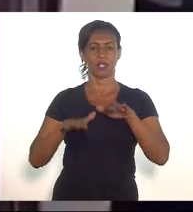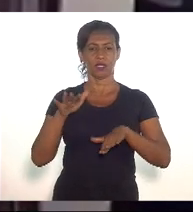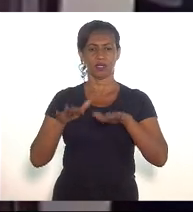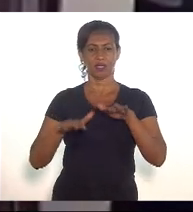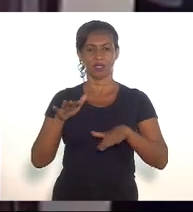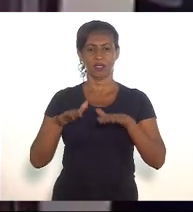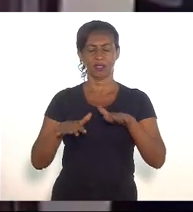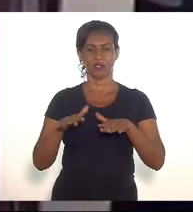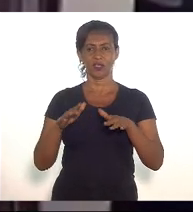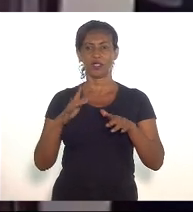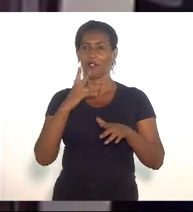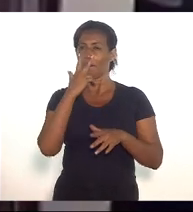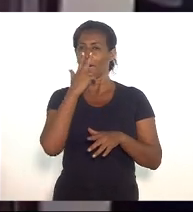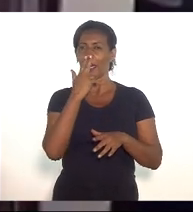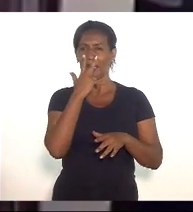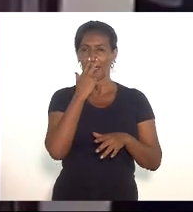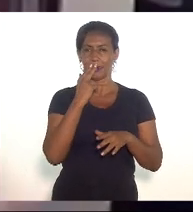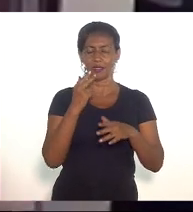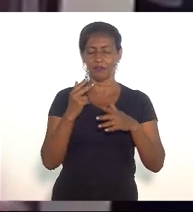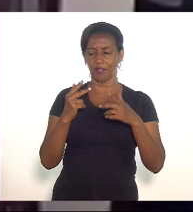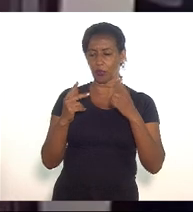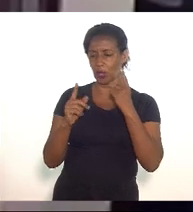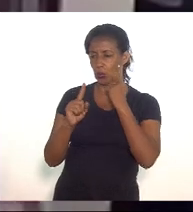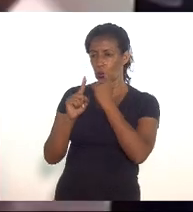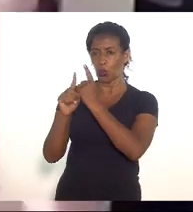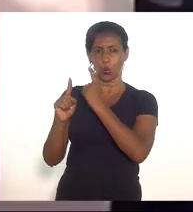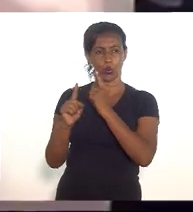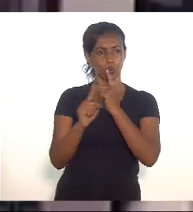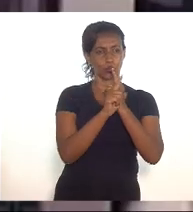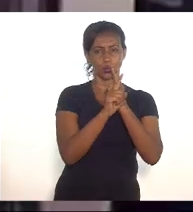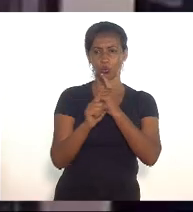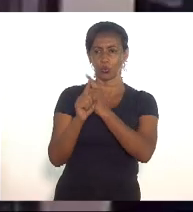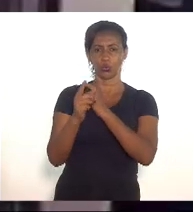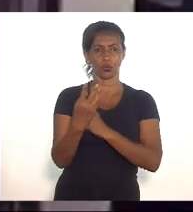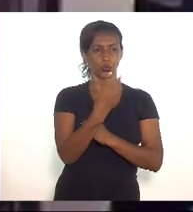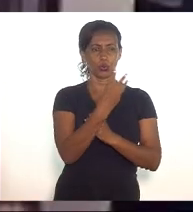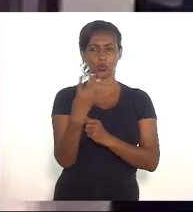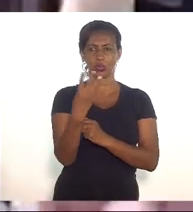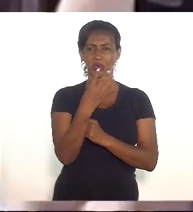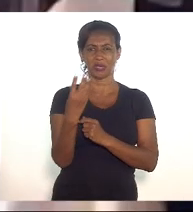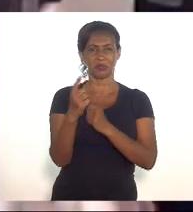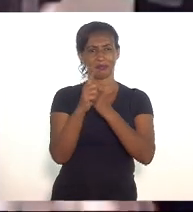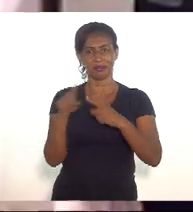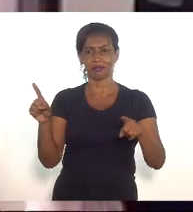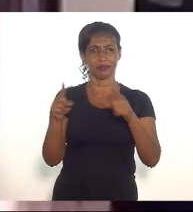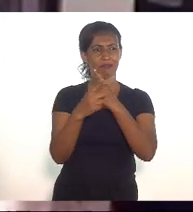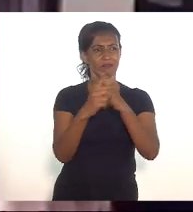havido desencontros, e esses desencontros entre ações dos três poderes não têm